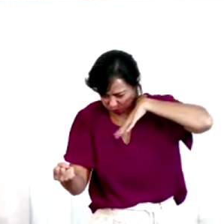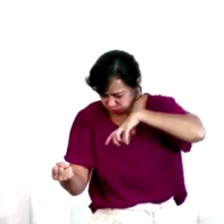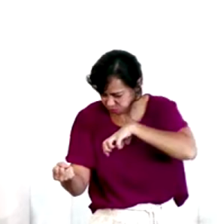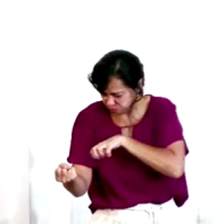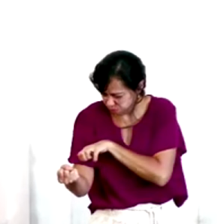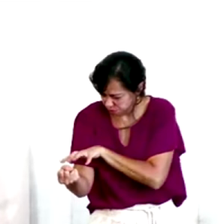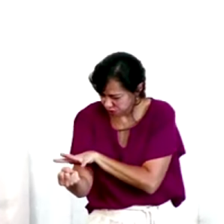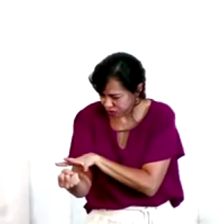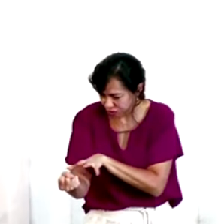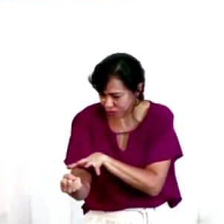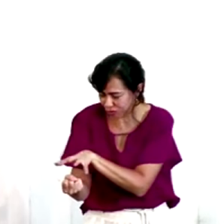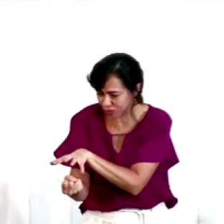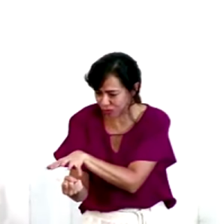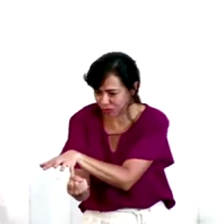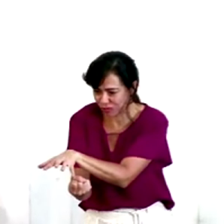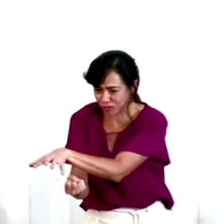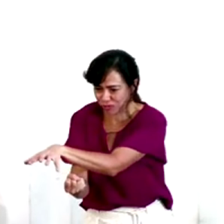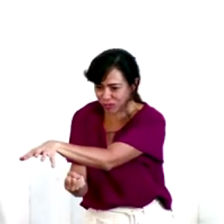Judá.